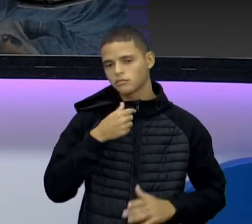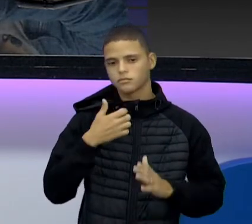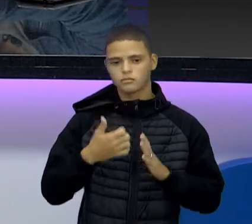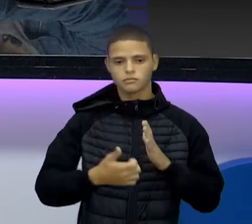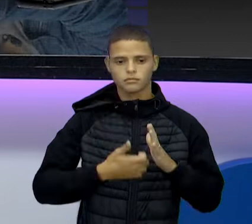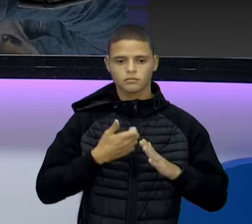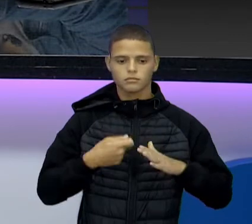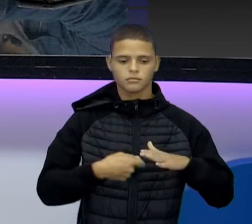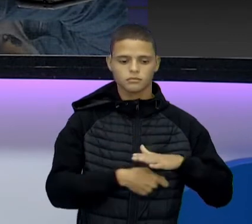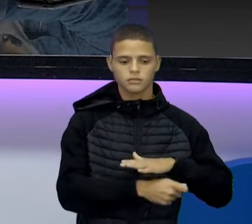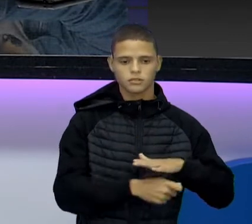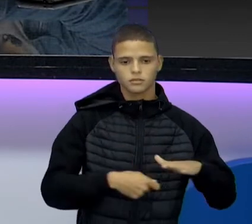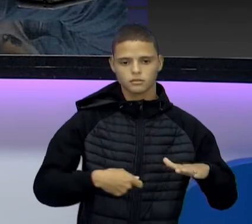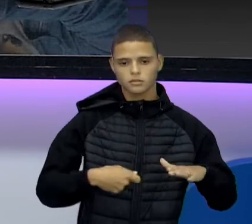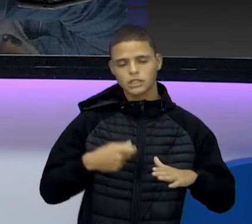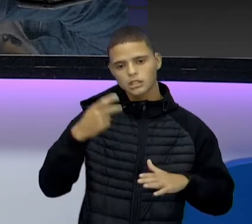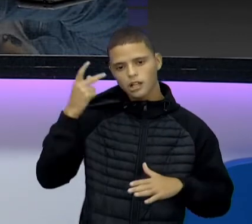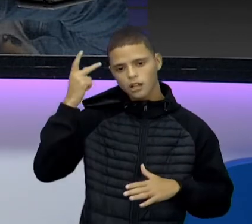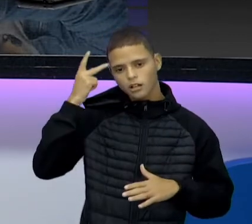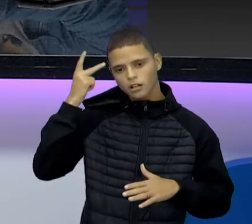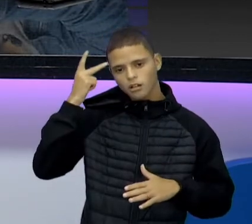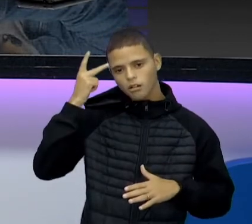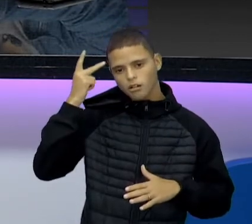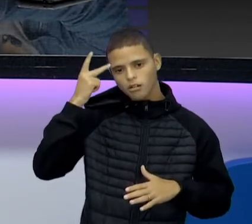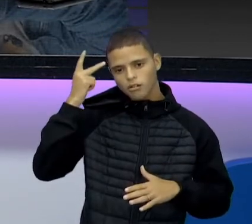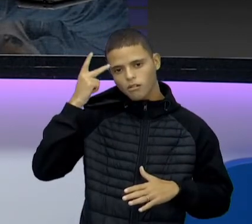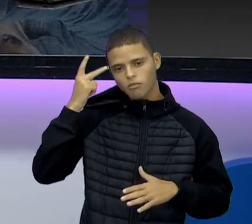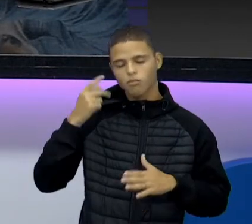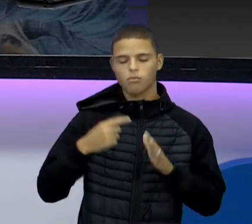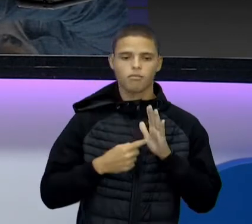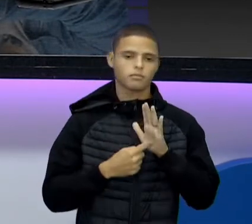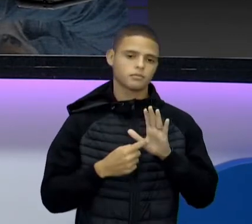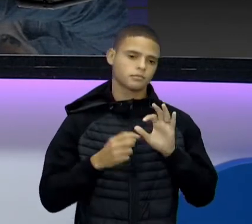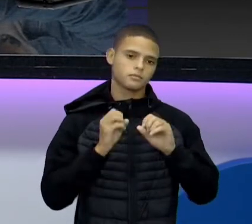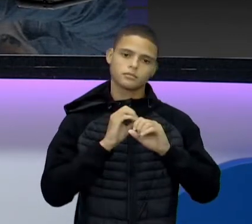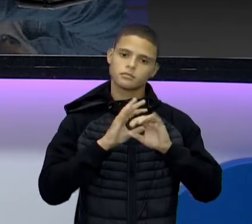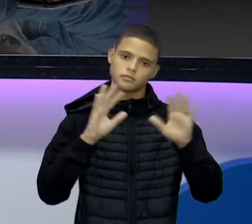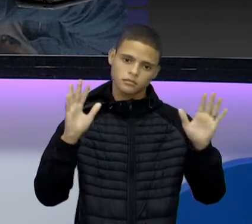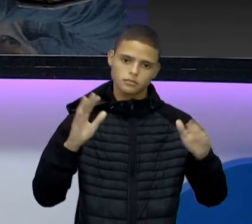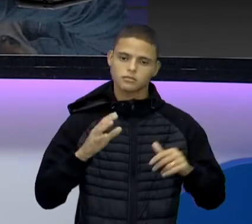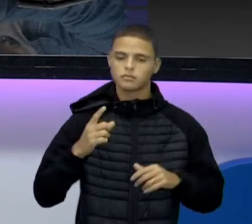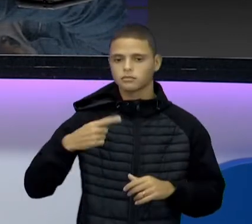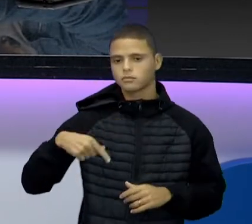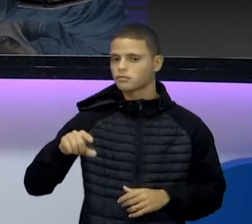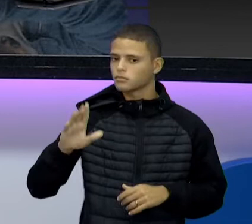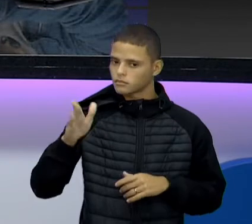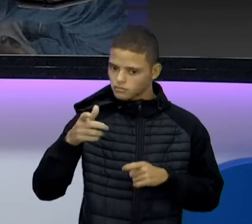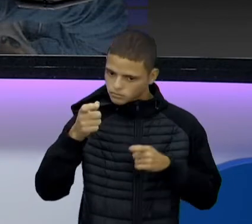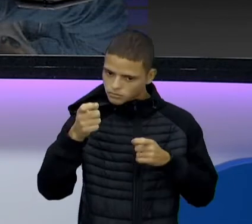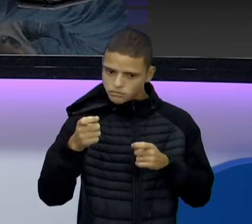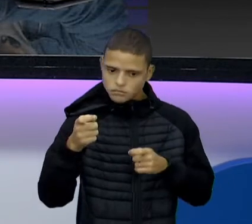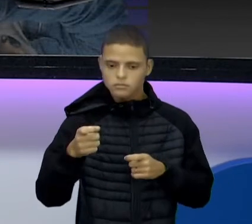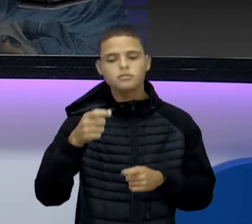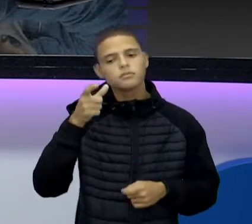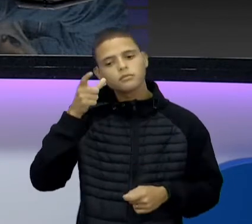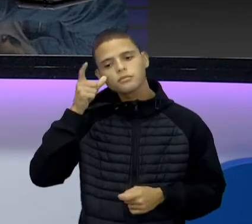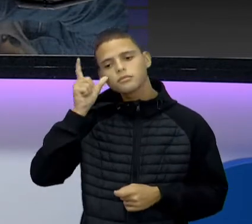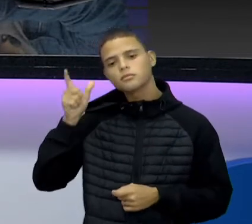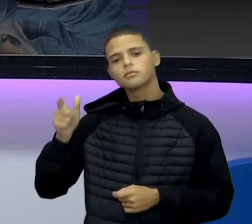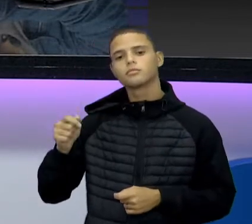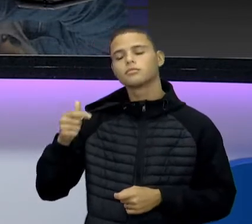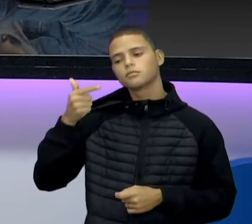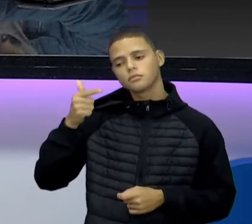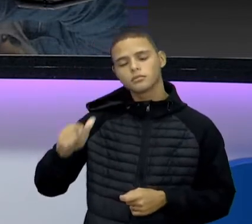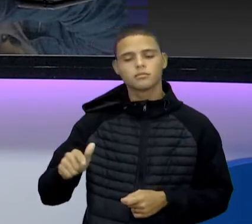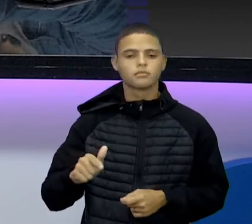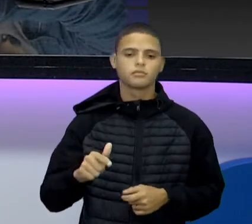de investimentos de São Paulo comprovou isso, né? E nós já cutucamos vocês aqui ontem em